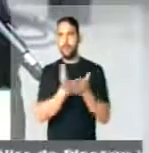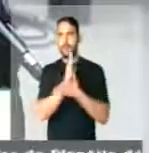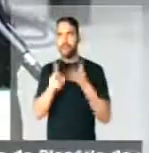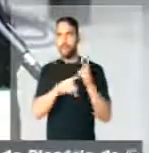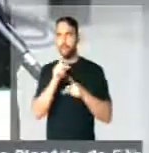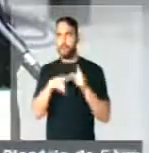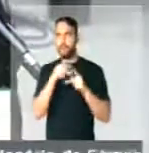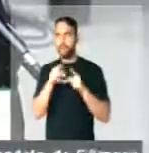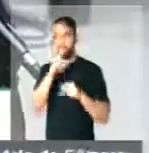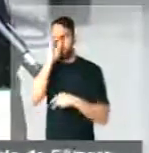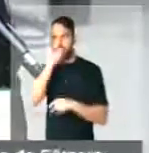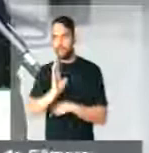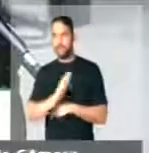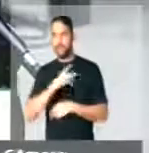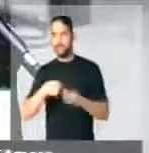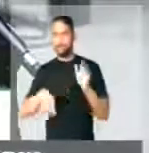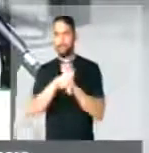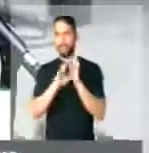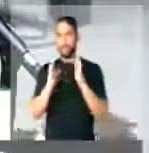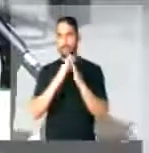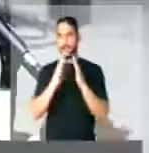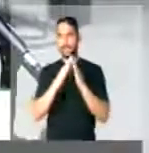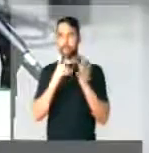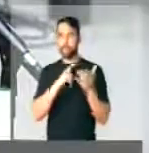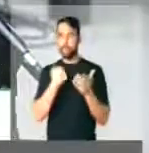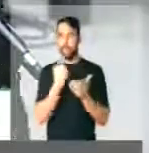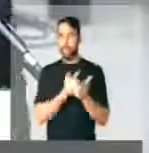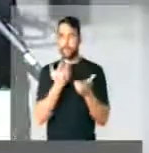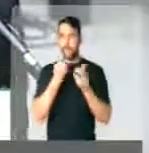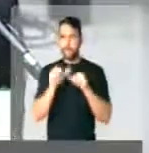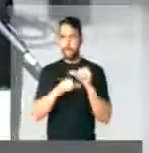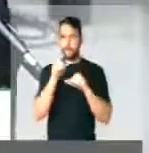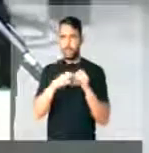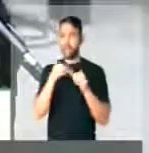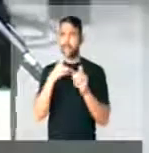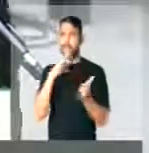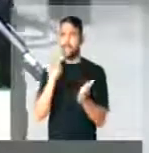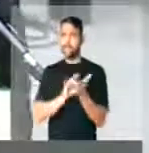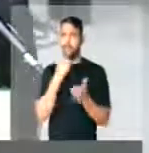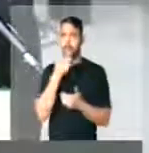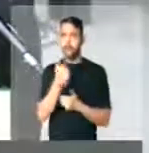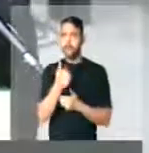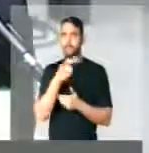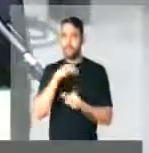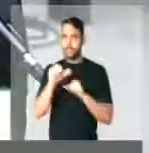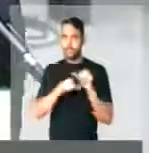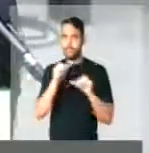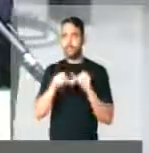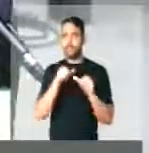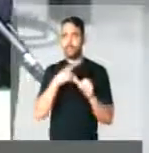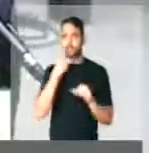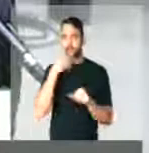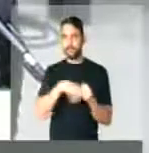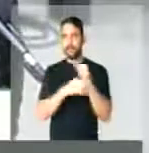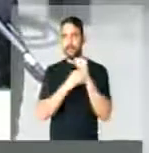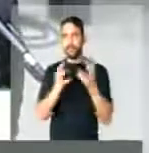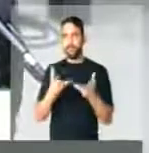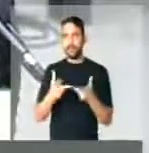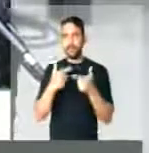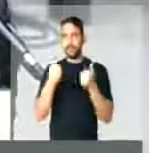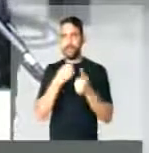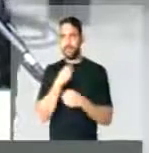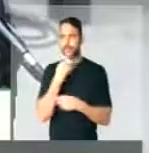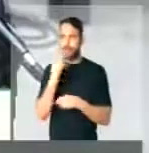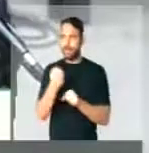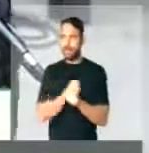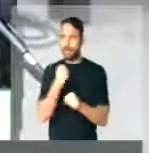população brasileira a sua casa própria. Todos nós queremos que as alterações sejam benéficas, que essas alterações garantam uma qualidade boa